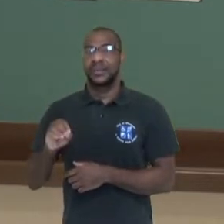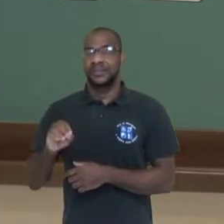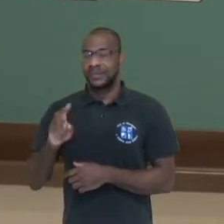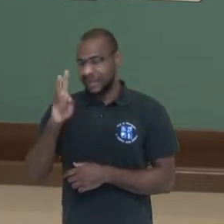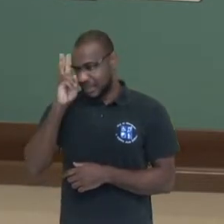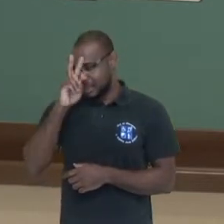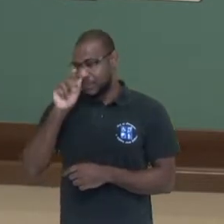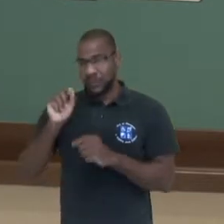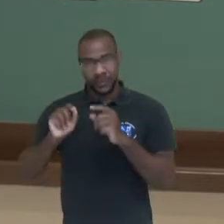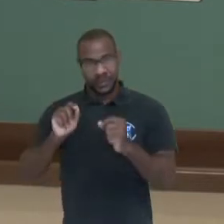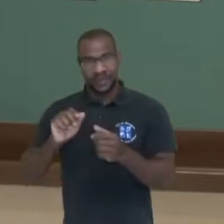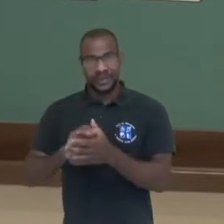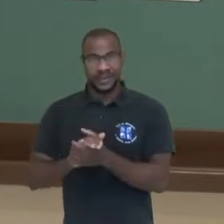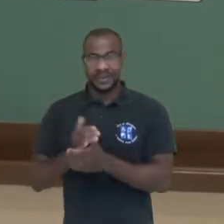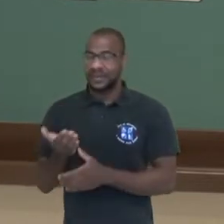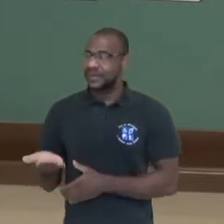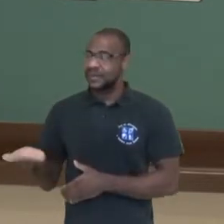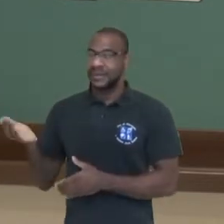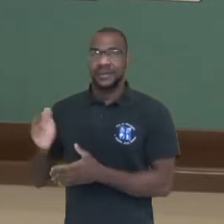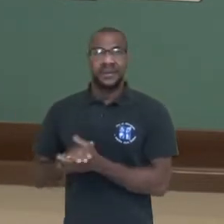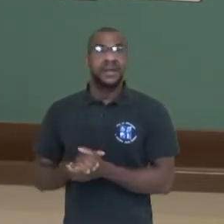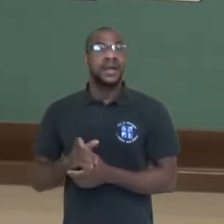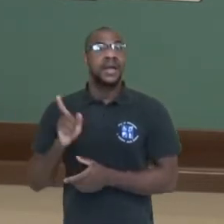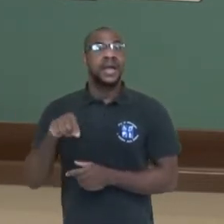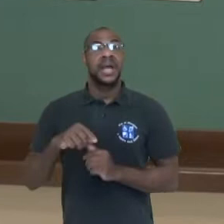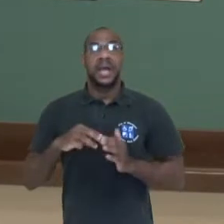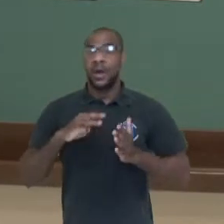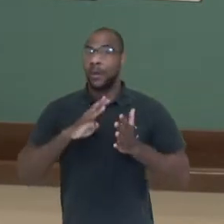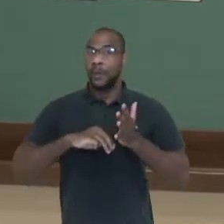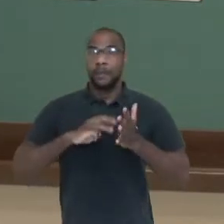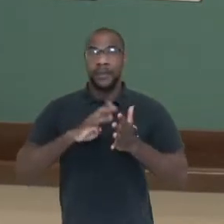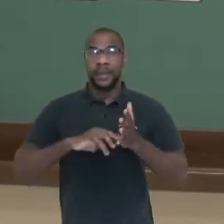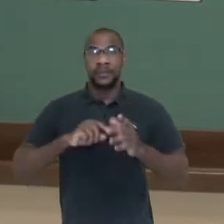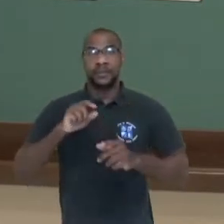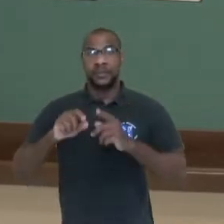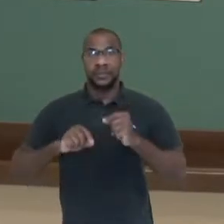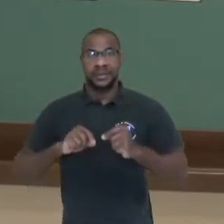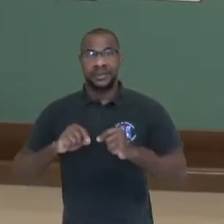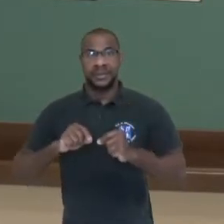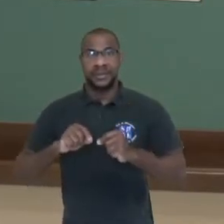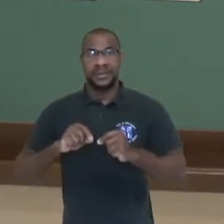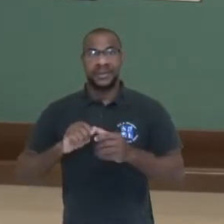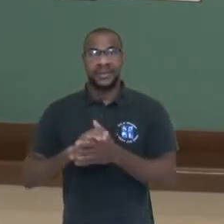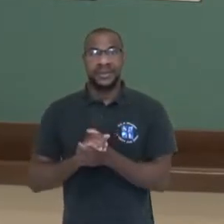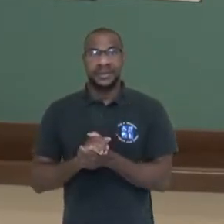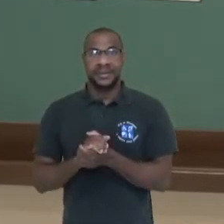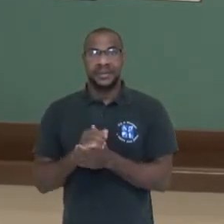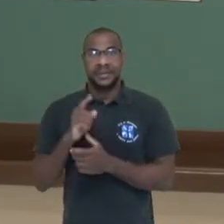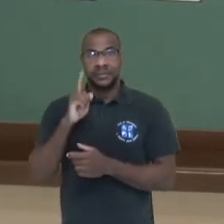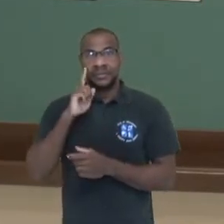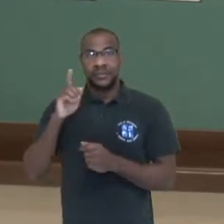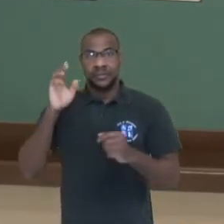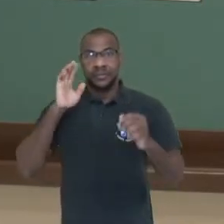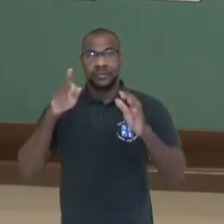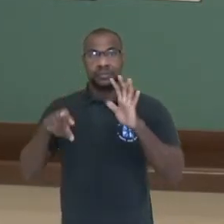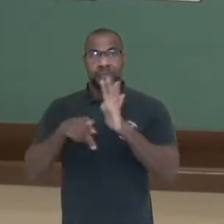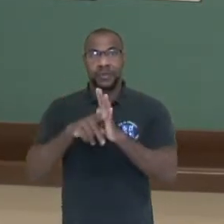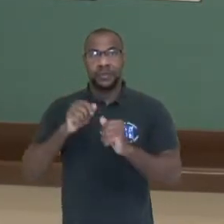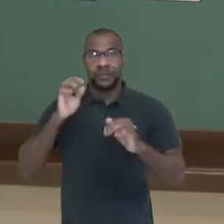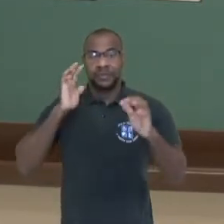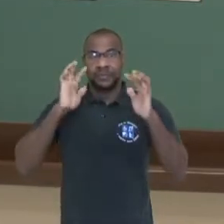lembrar então. O plano cartesiano é um método criado pelo filósofo e matemático francês René Descartes,